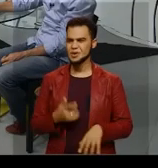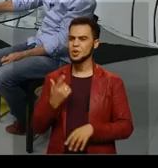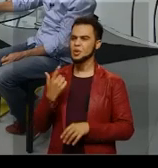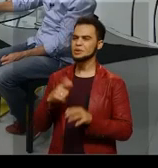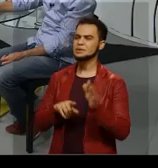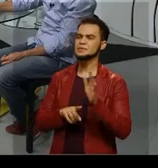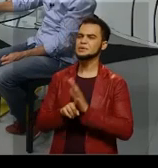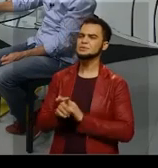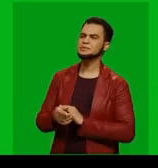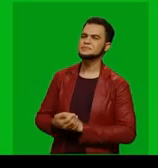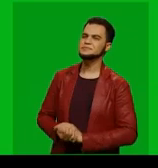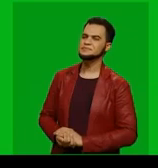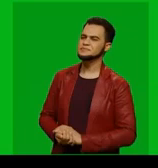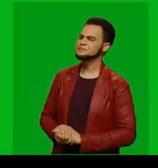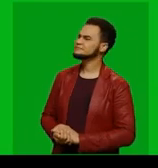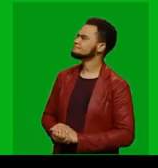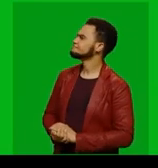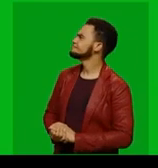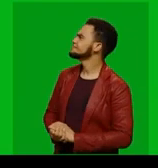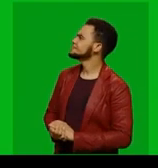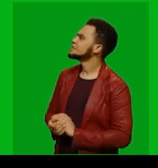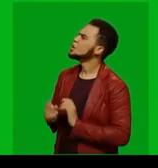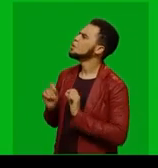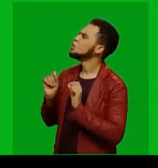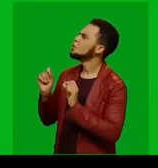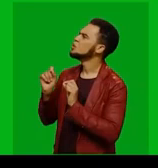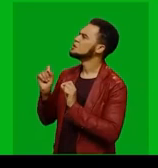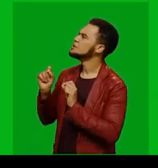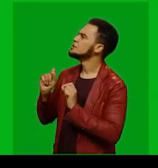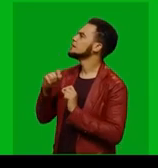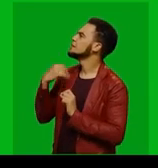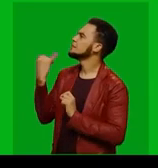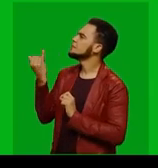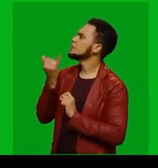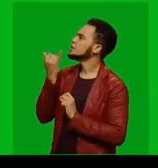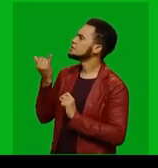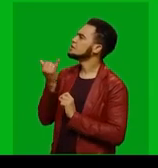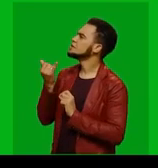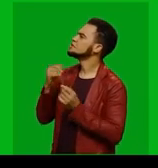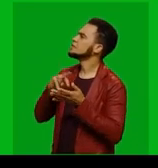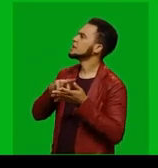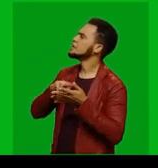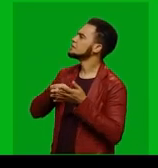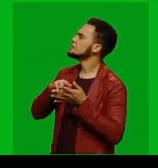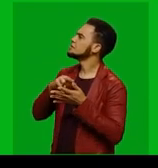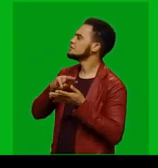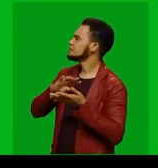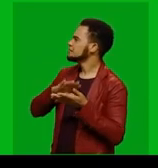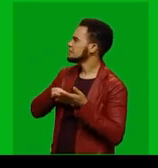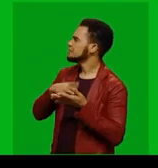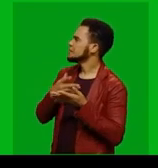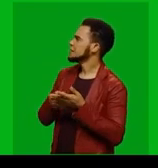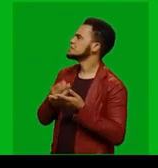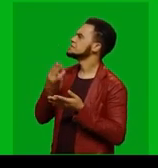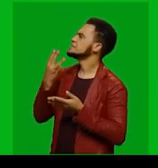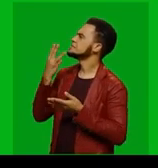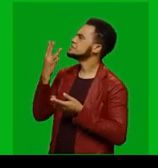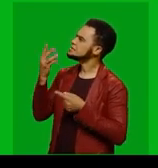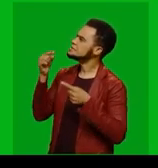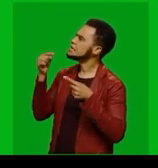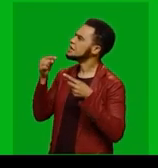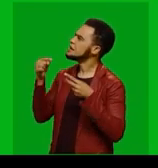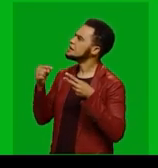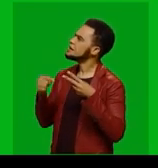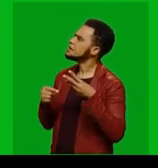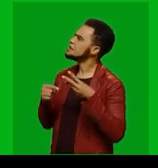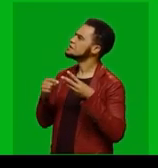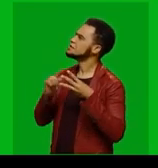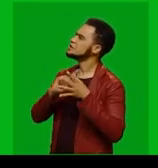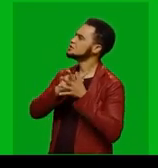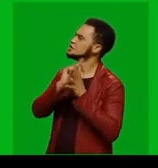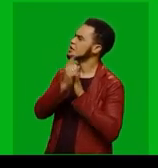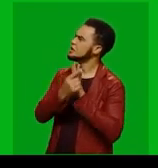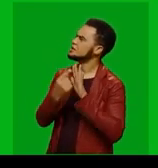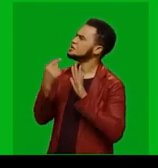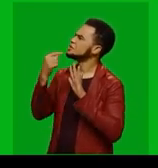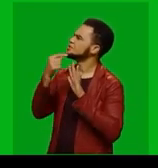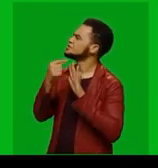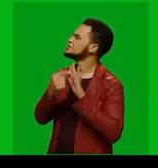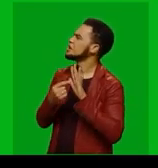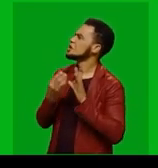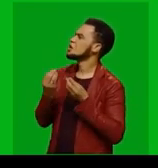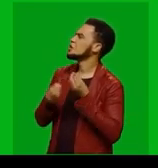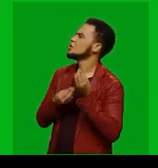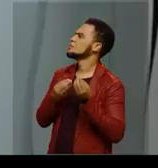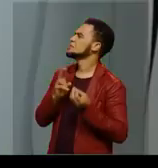é importante para interpretar esses 3 gêneros textuais que você falou na aula? Que é exatamente, que é